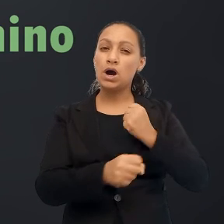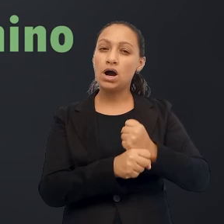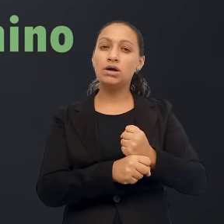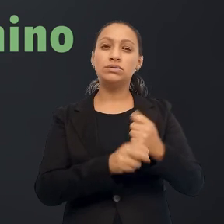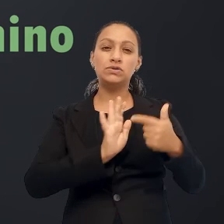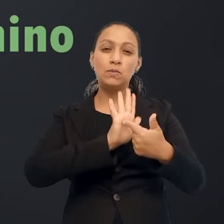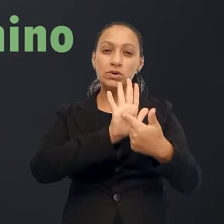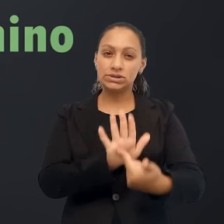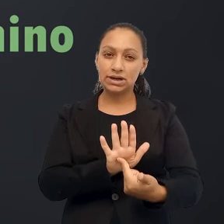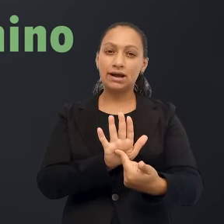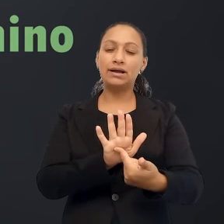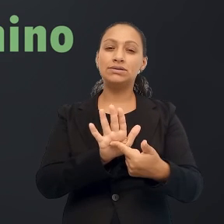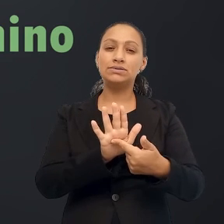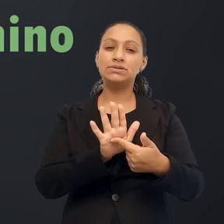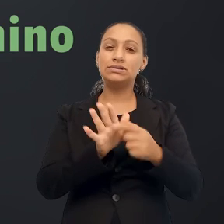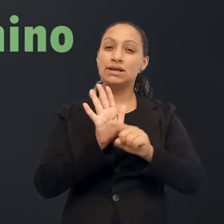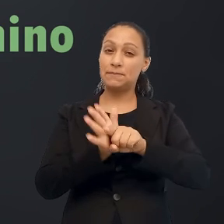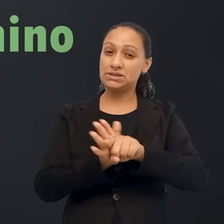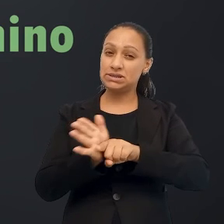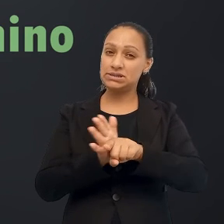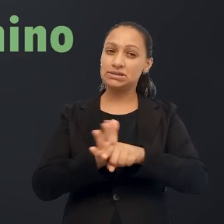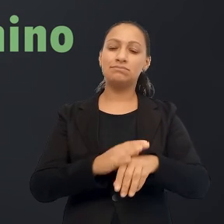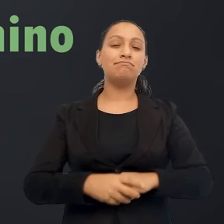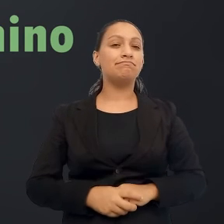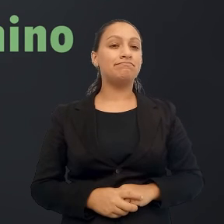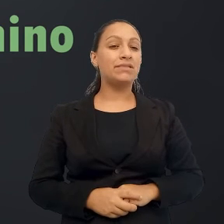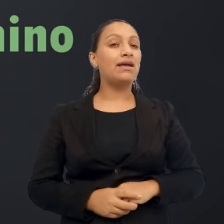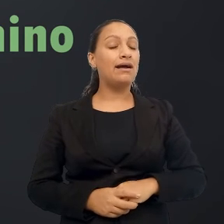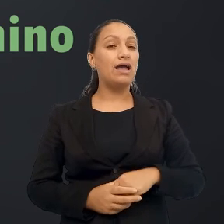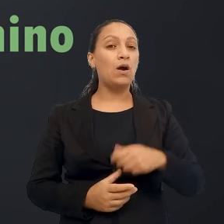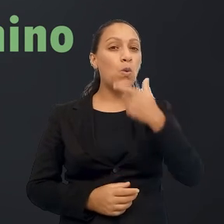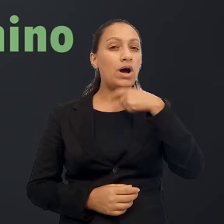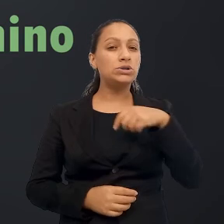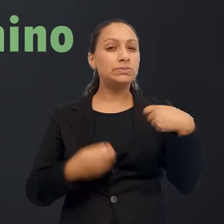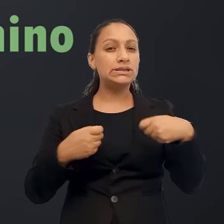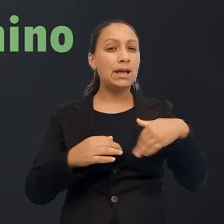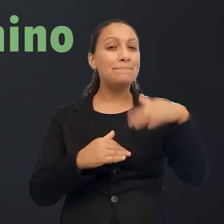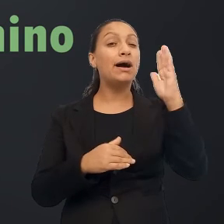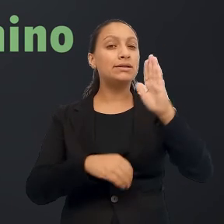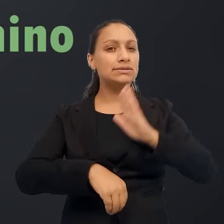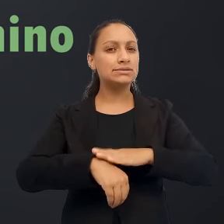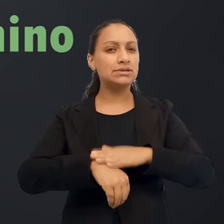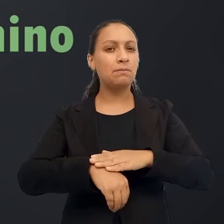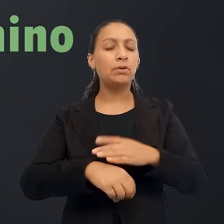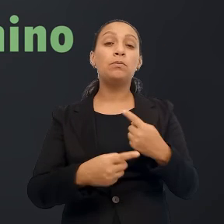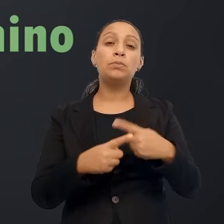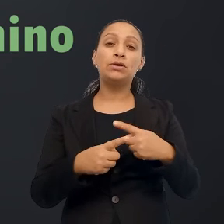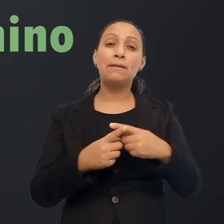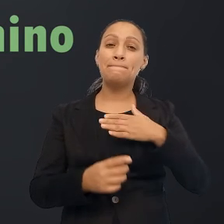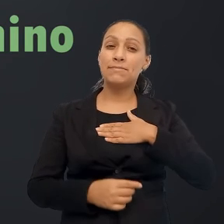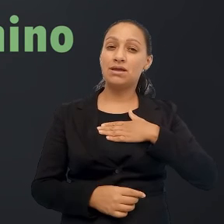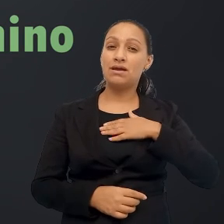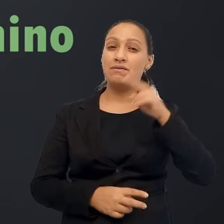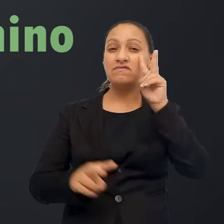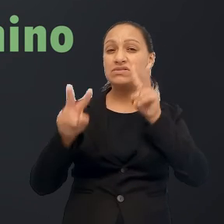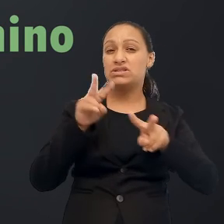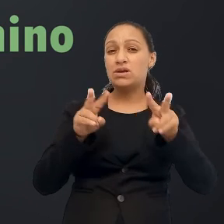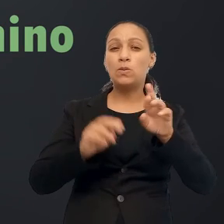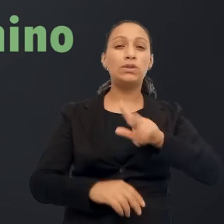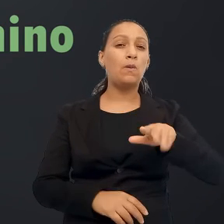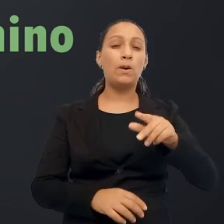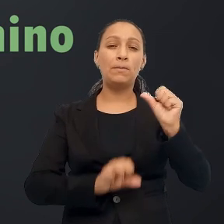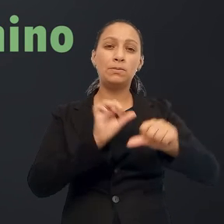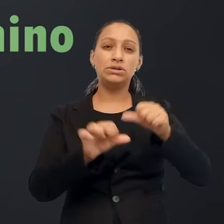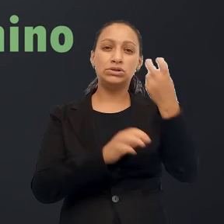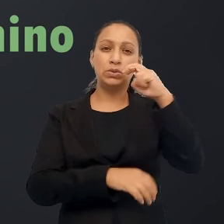colocados, esses 30 e poucos anos. Acho que a gente vai precisar de muito mais tempo, porque isso, na minha visão, não é só uma mudança